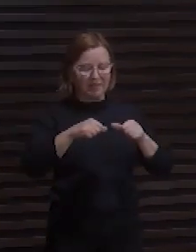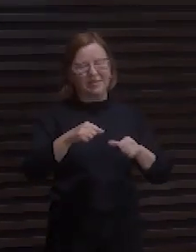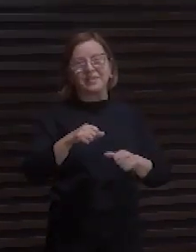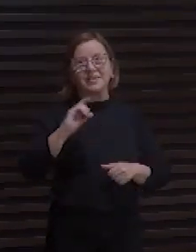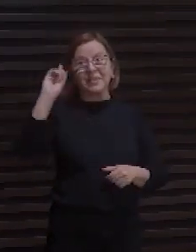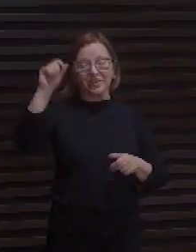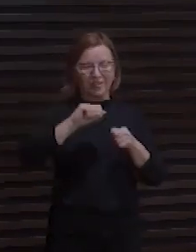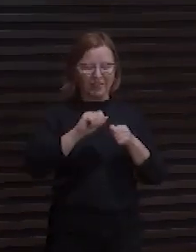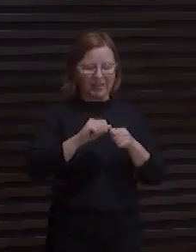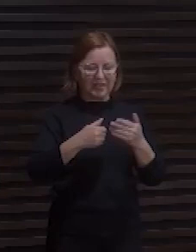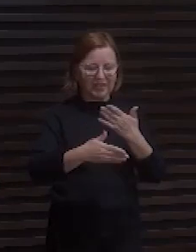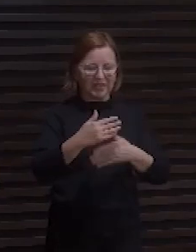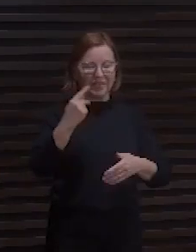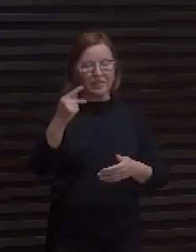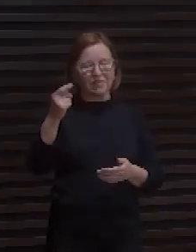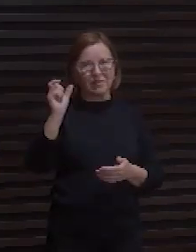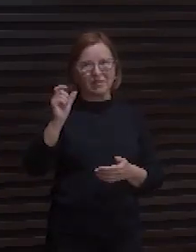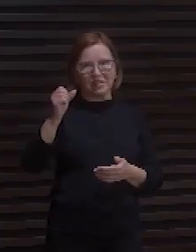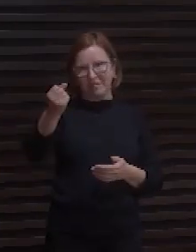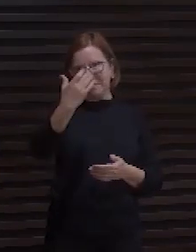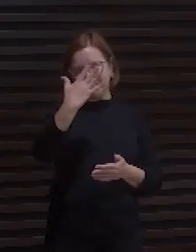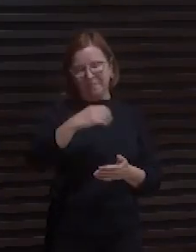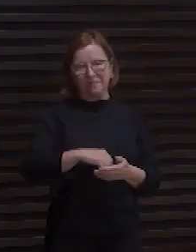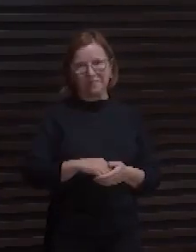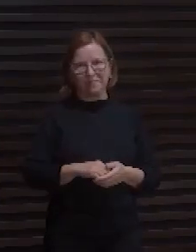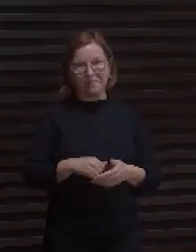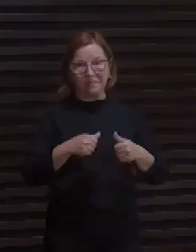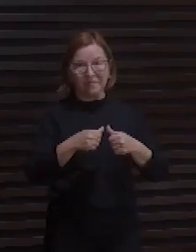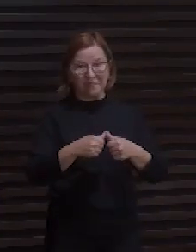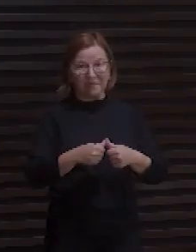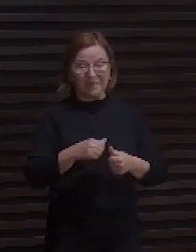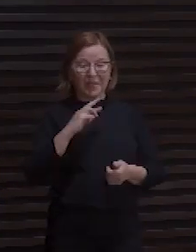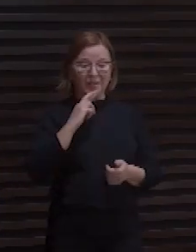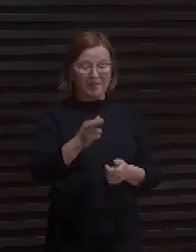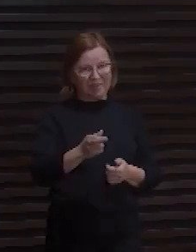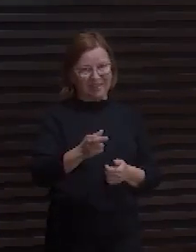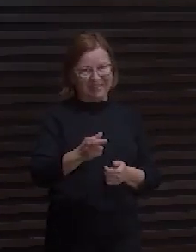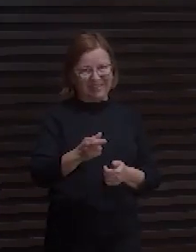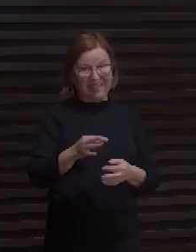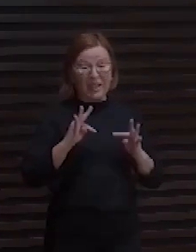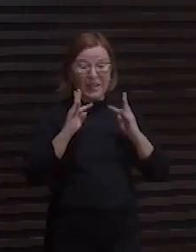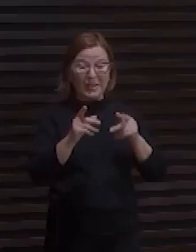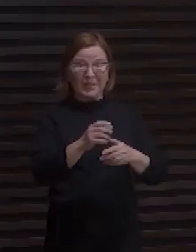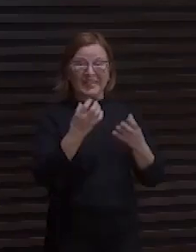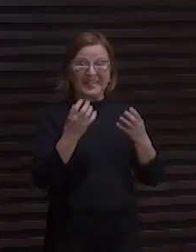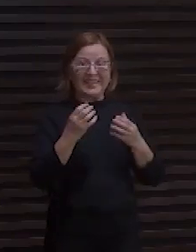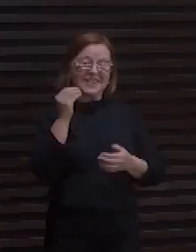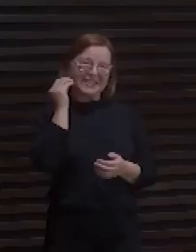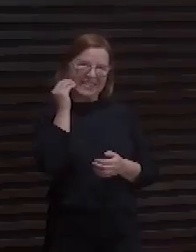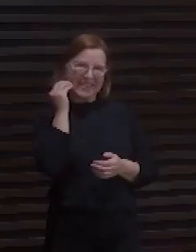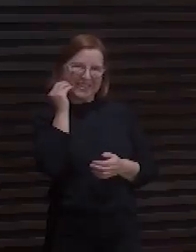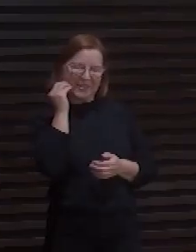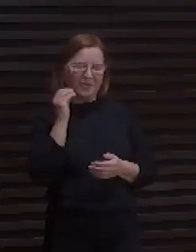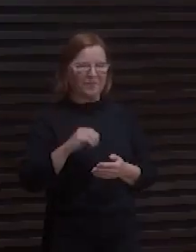meio da sua palavra revelada. Esse é o resultado final. Todos nós queremos experimentar.